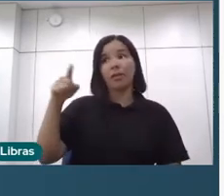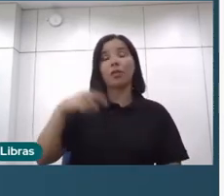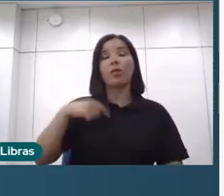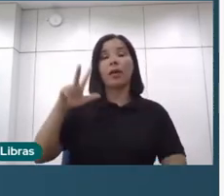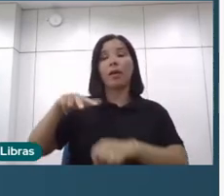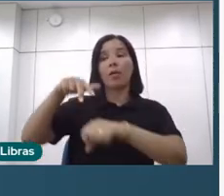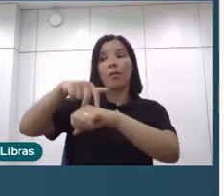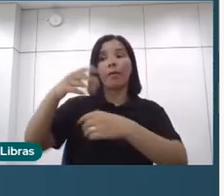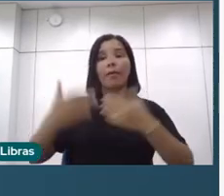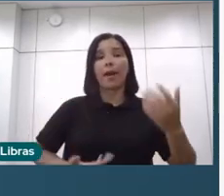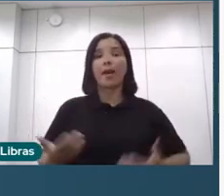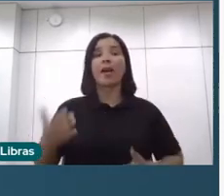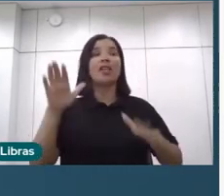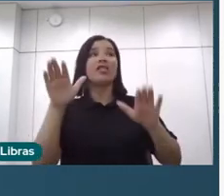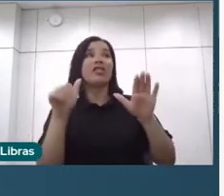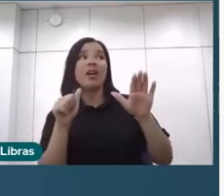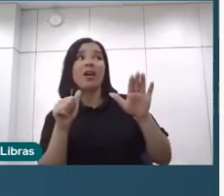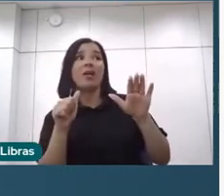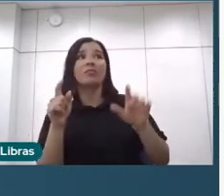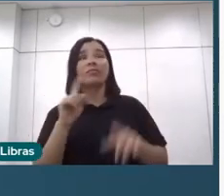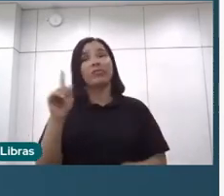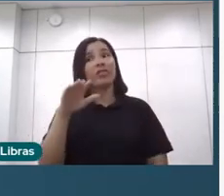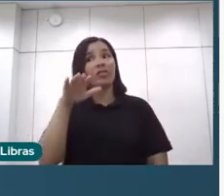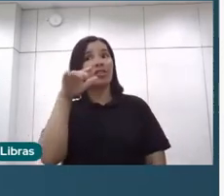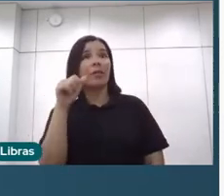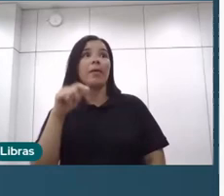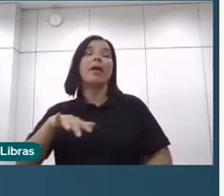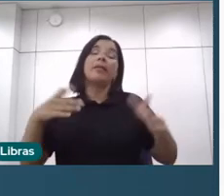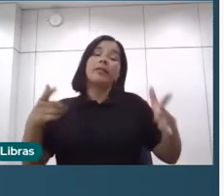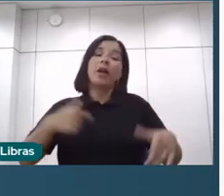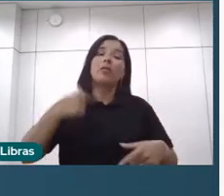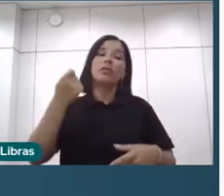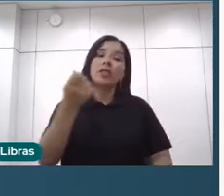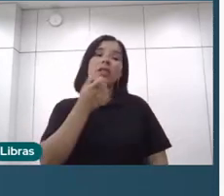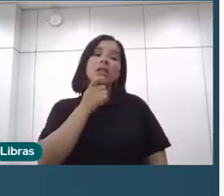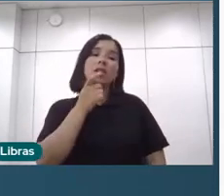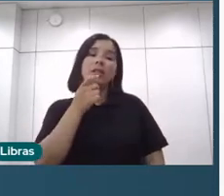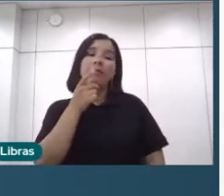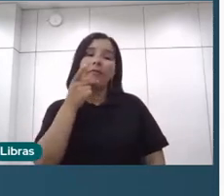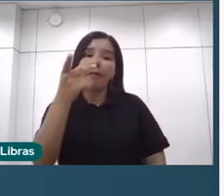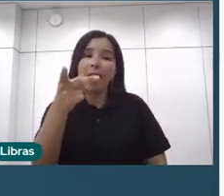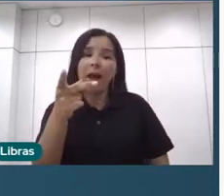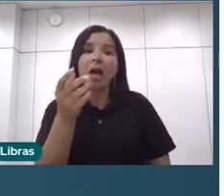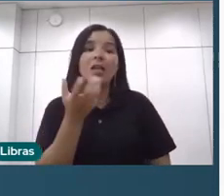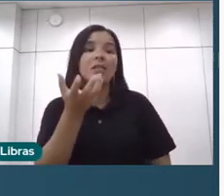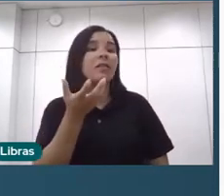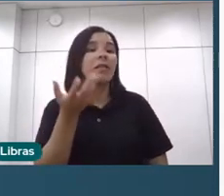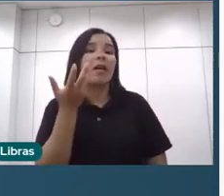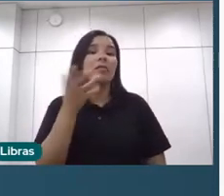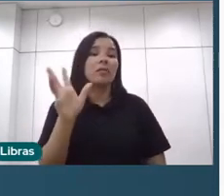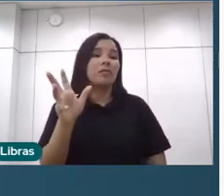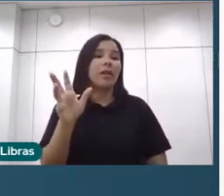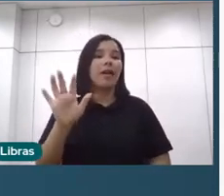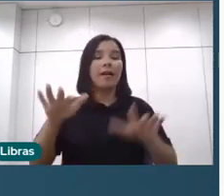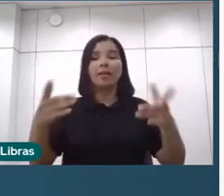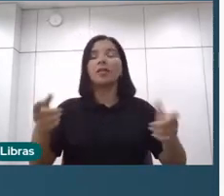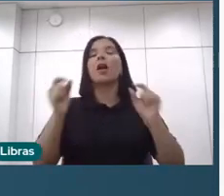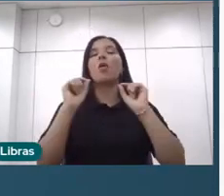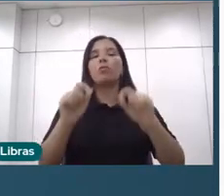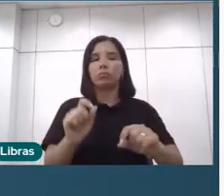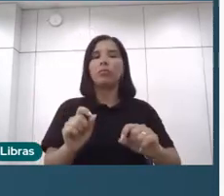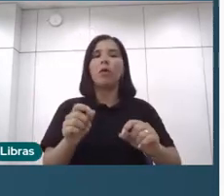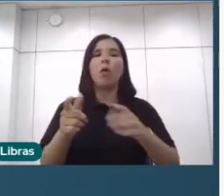ficou aquela, chama ou não chama? E era uma outra mulher que falou, eu vou chamar, ela que tem que dizer se ela quer ou não. E eu acho que isso é que tem que ser a atitude correta.